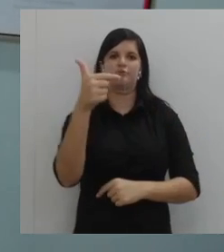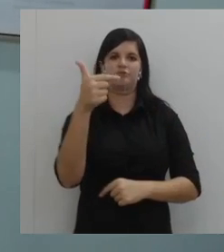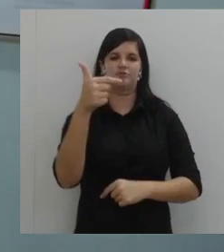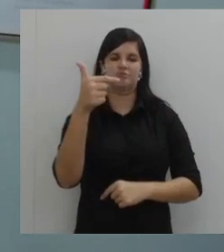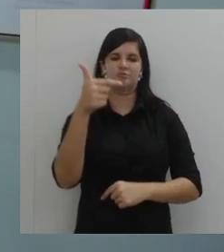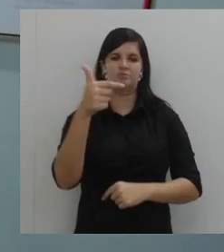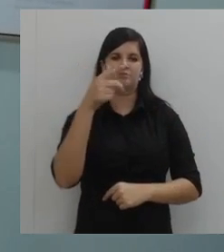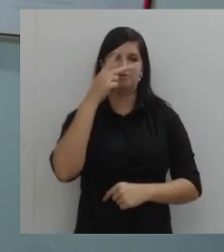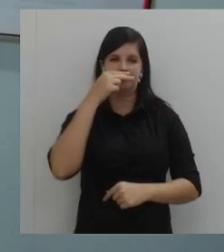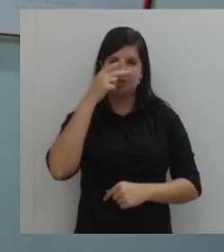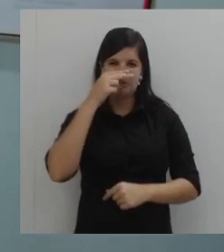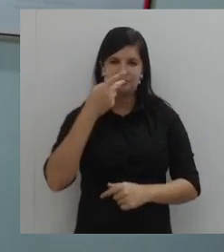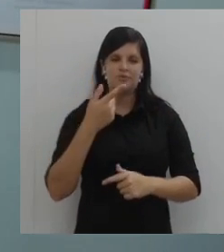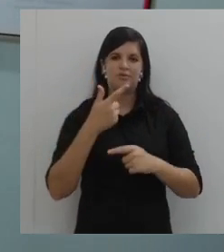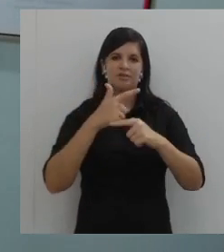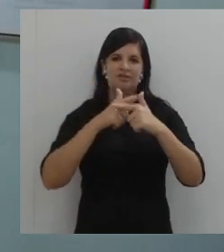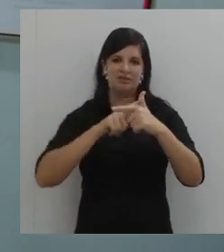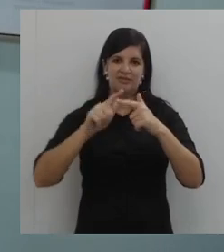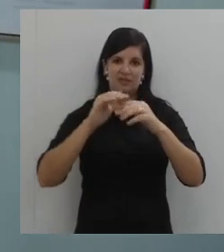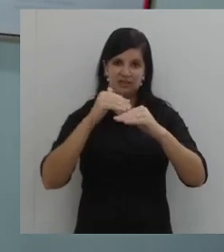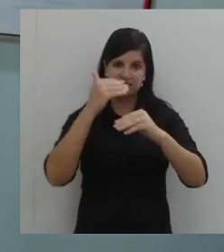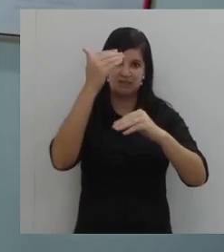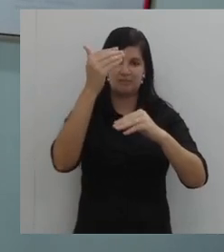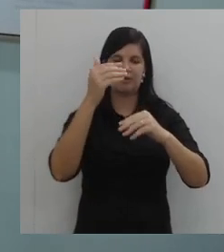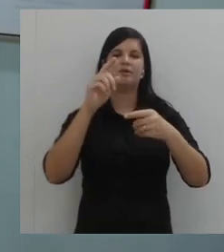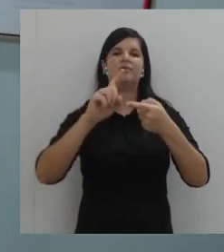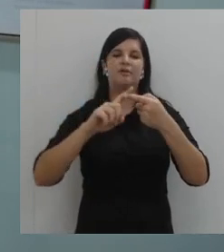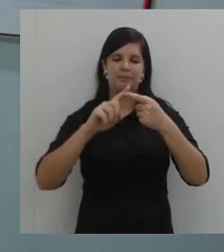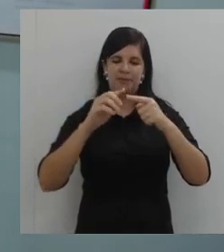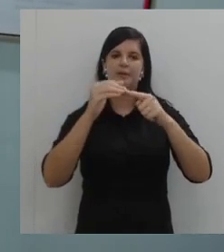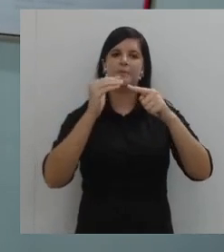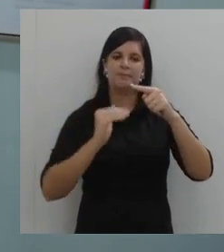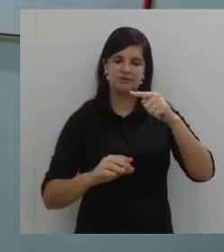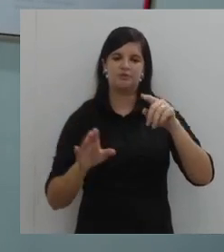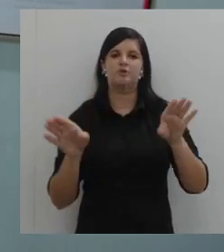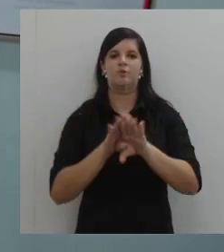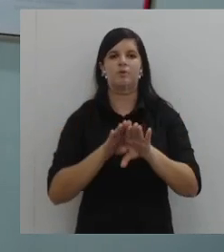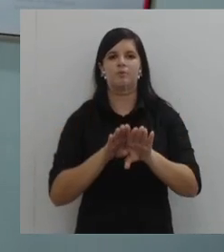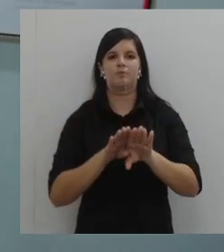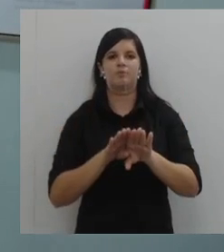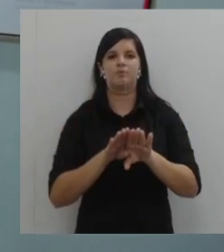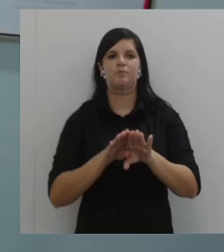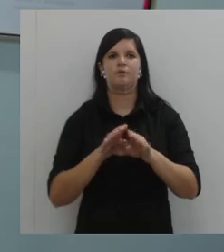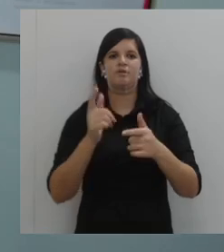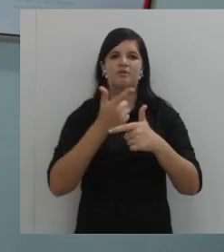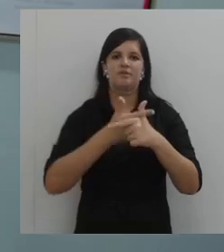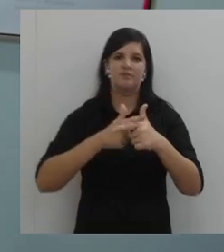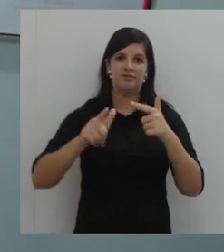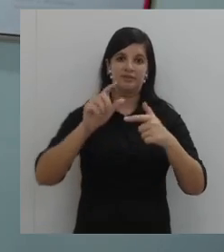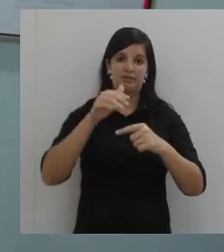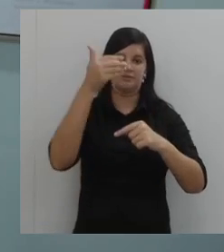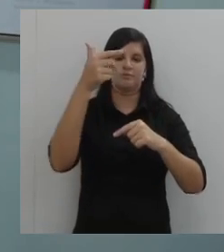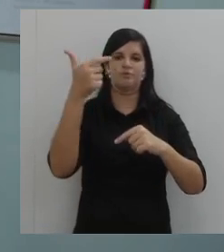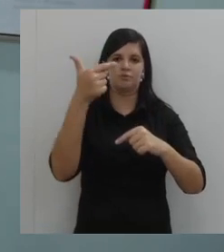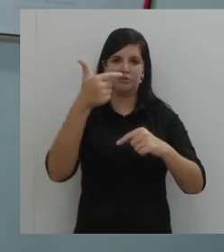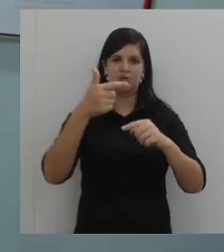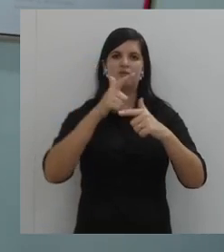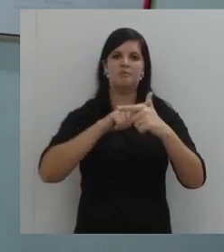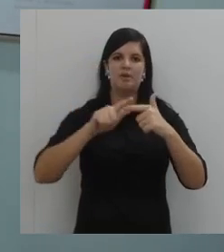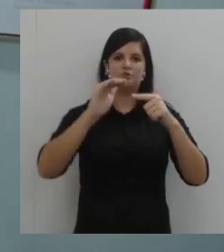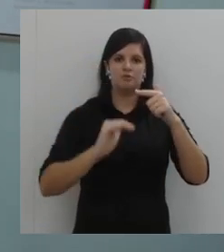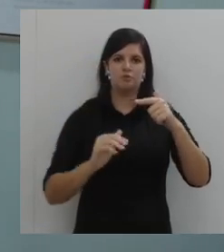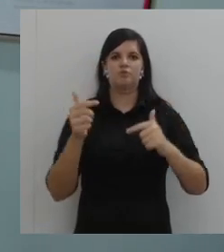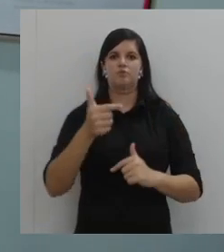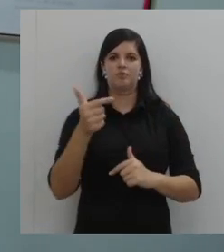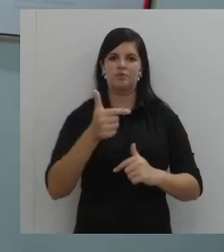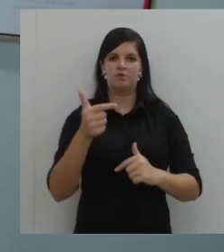que você usa para dividir na parte de cima, também tem que ser o mesmo na parte de baixo. Então, você divide por 2 em cima e por 2 embaixo,